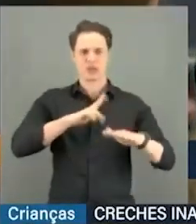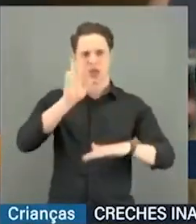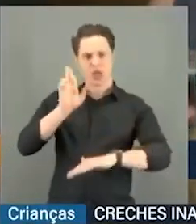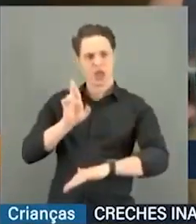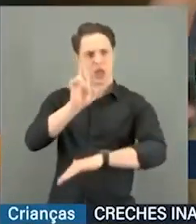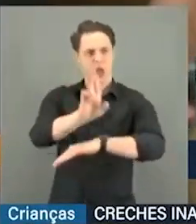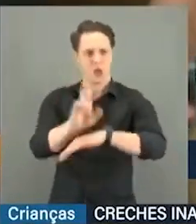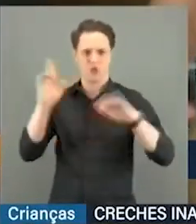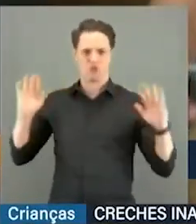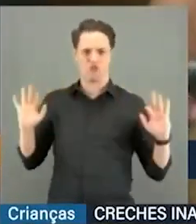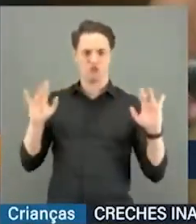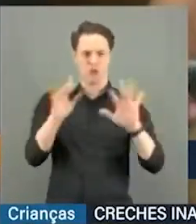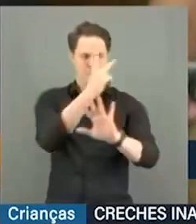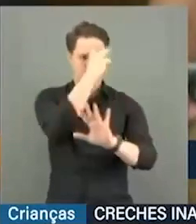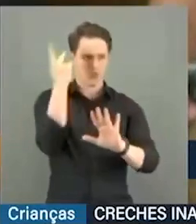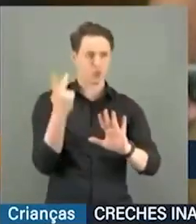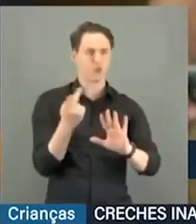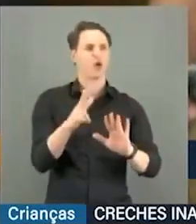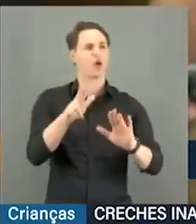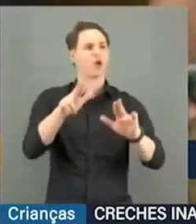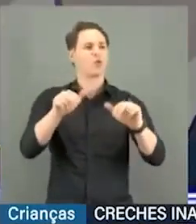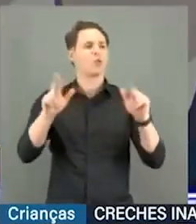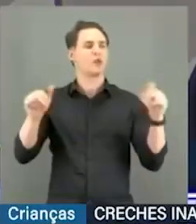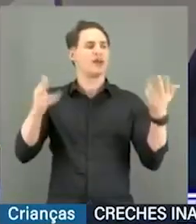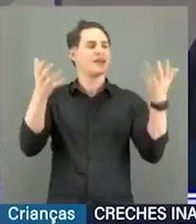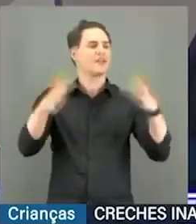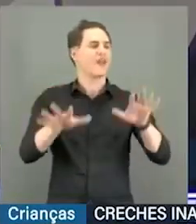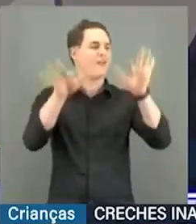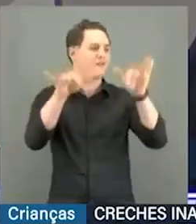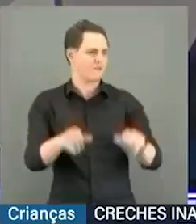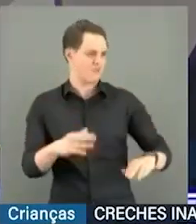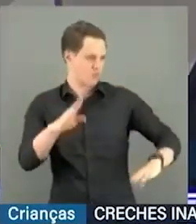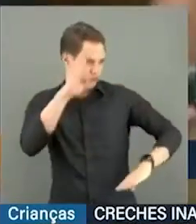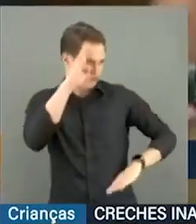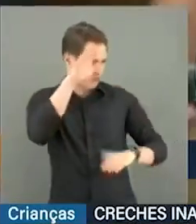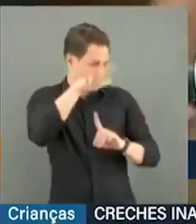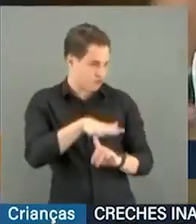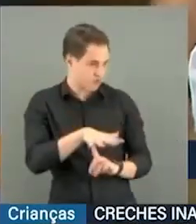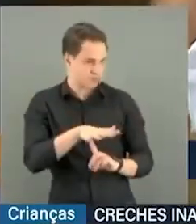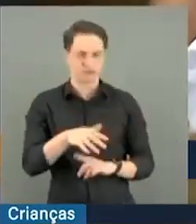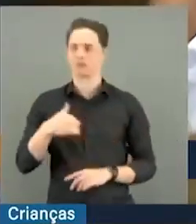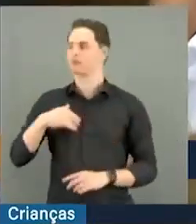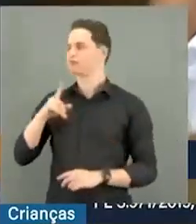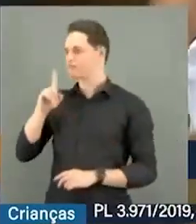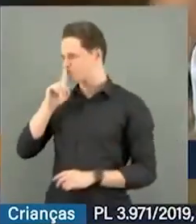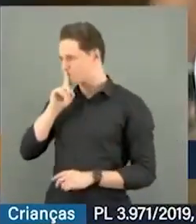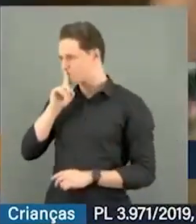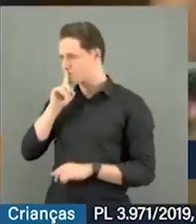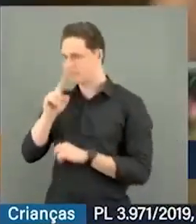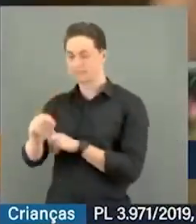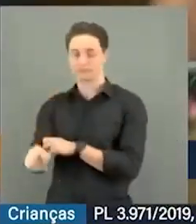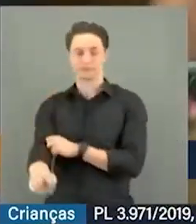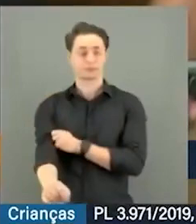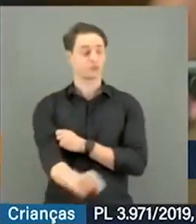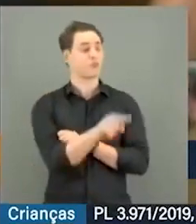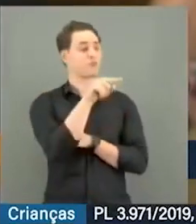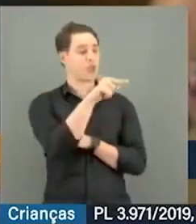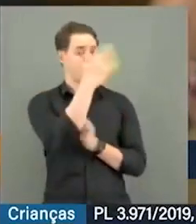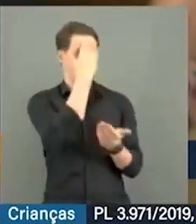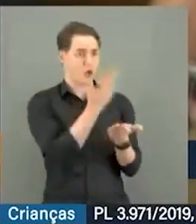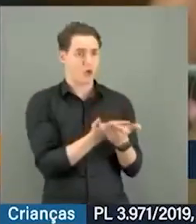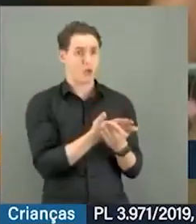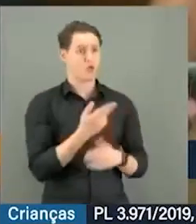representatividade aos que nunca superaram o fim da ditadura militar? Vou ficar em silêncio. O senhor acredita que as